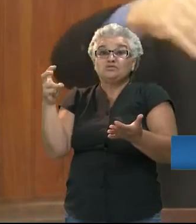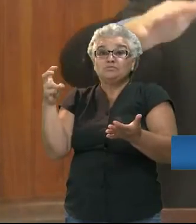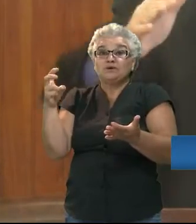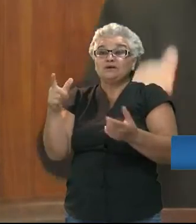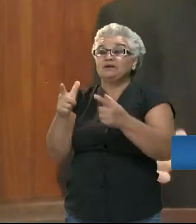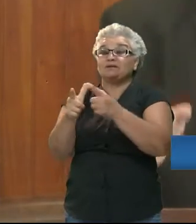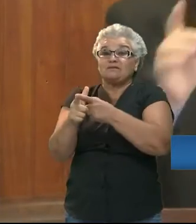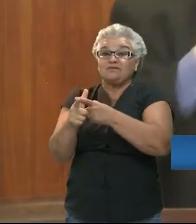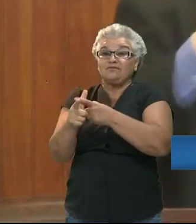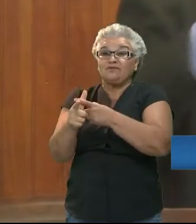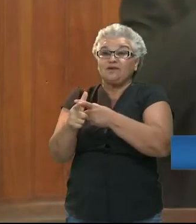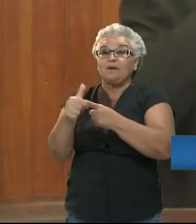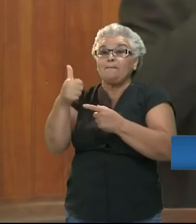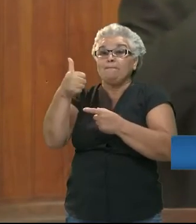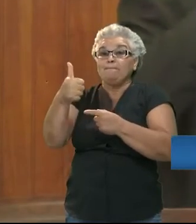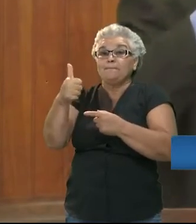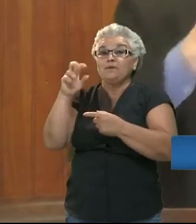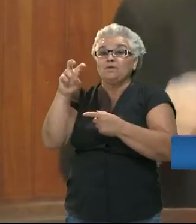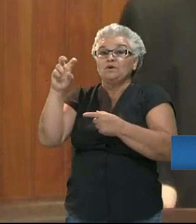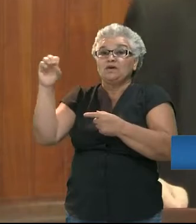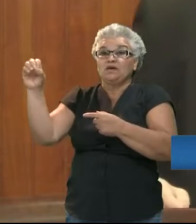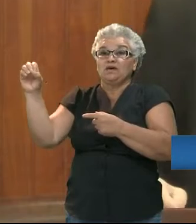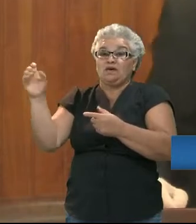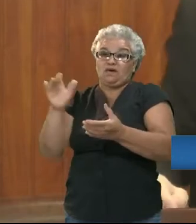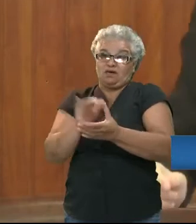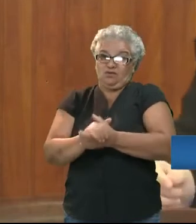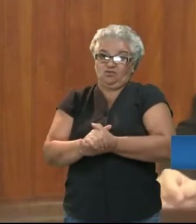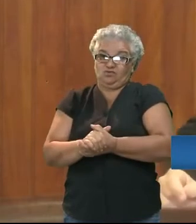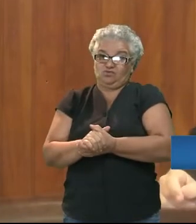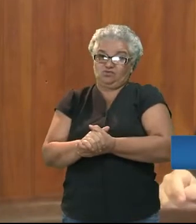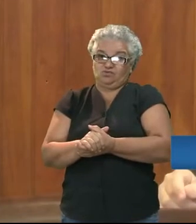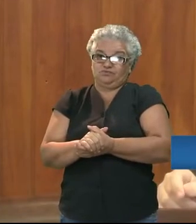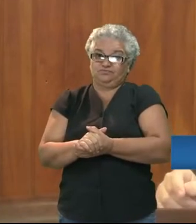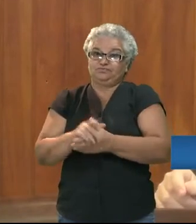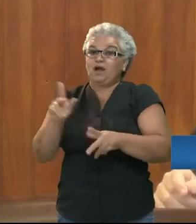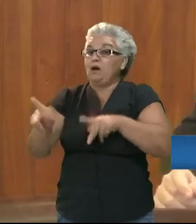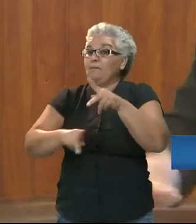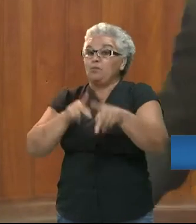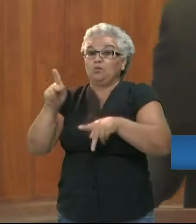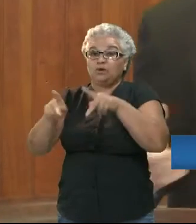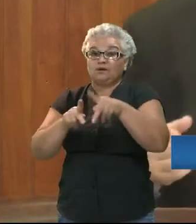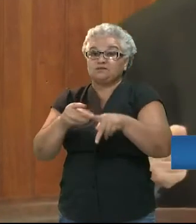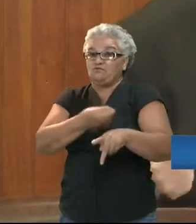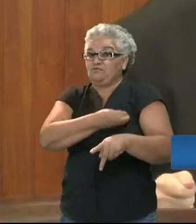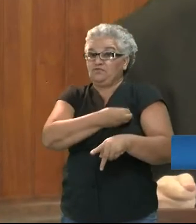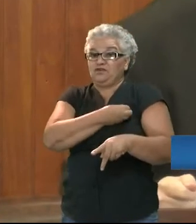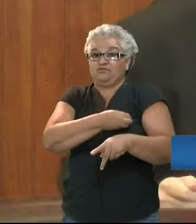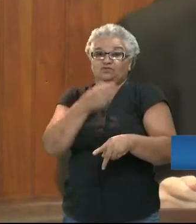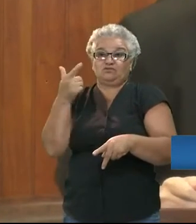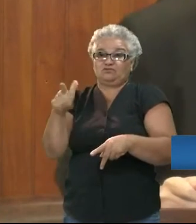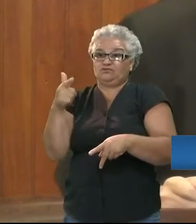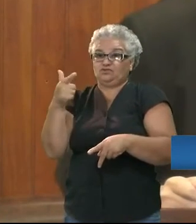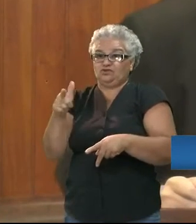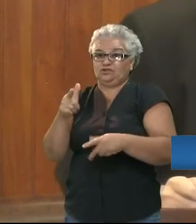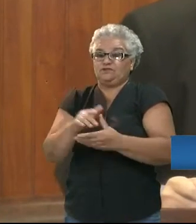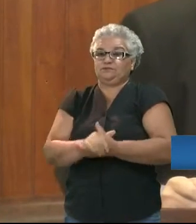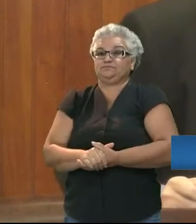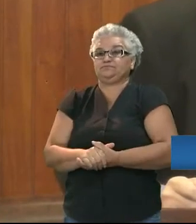sabia, já estava... A população não participava, não era agente ativo dessa questão, sendo ela o sócio que deveria entrar com o